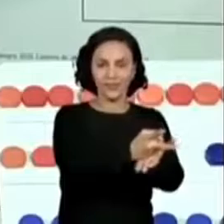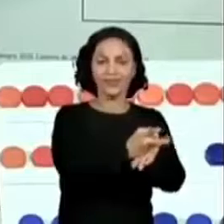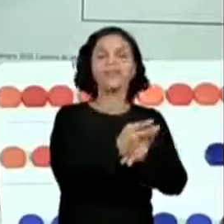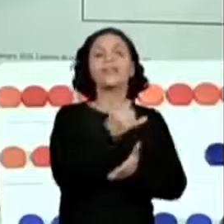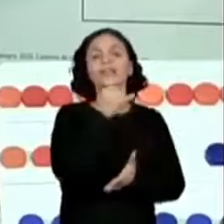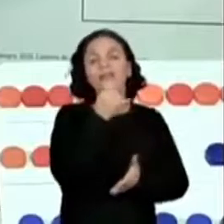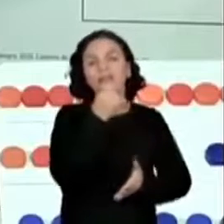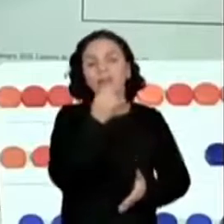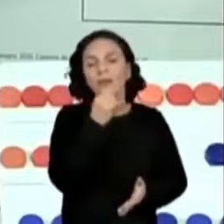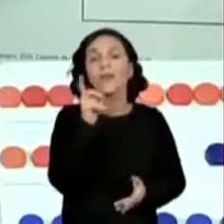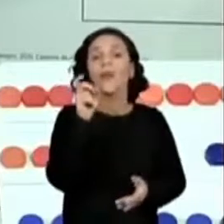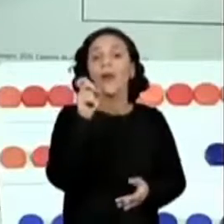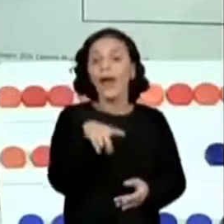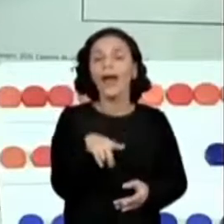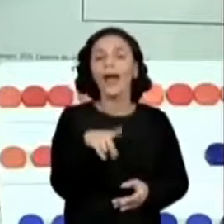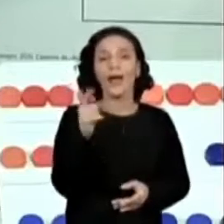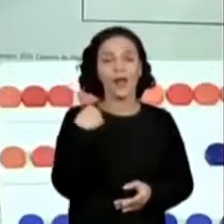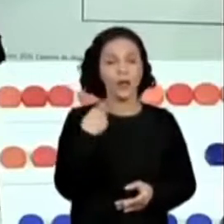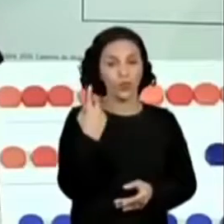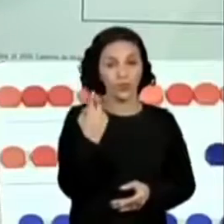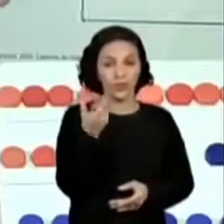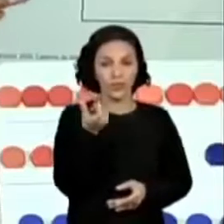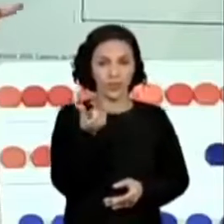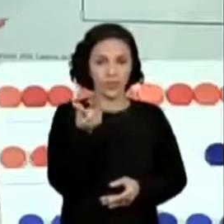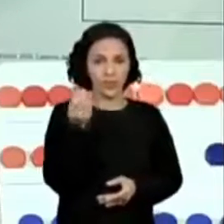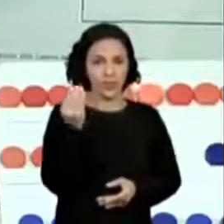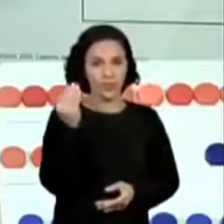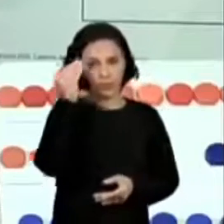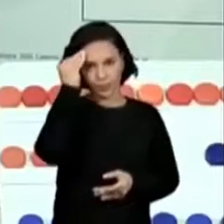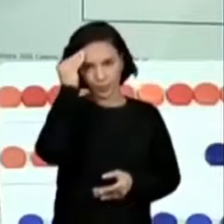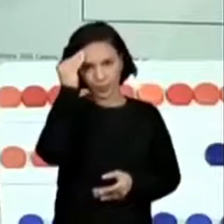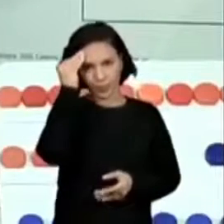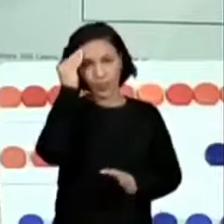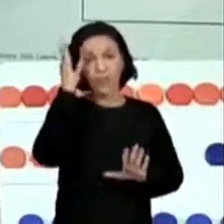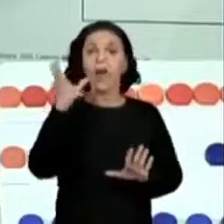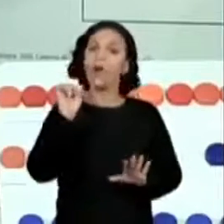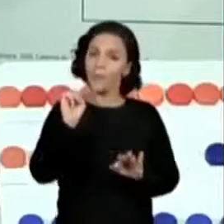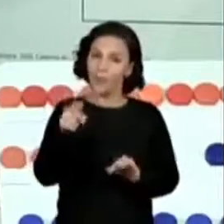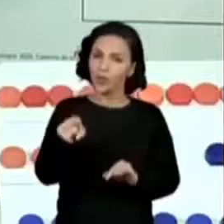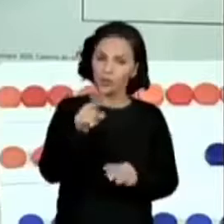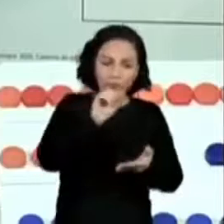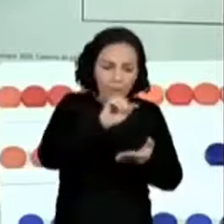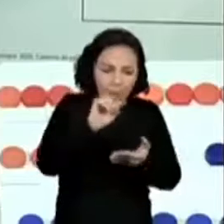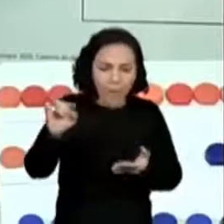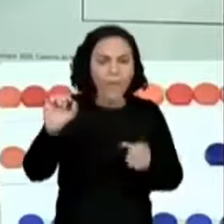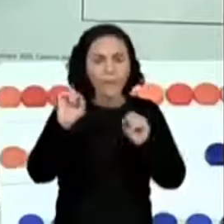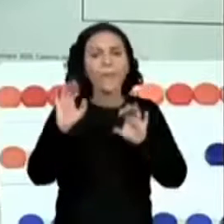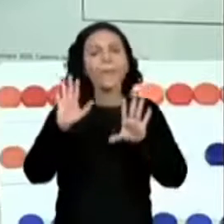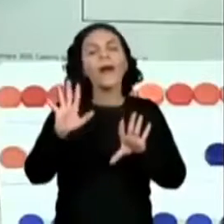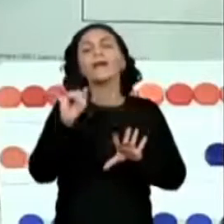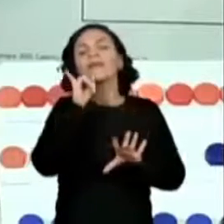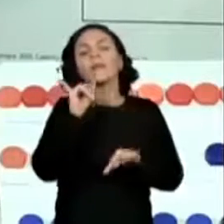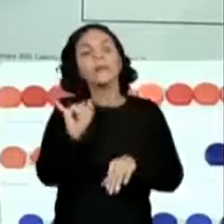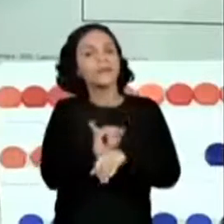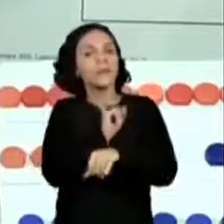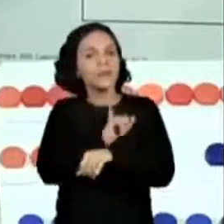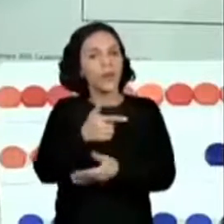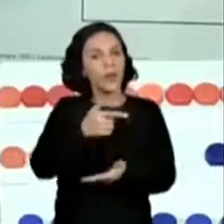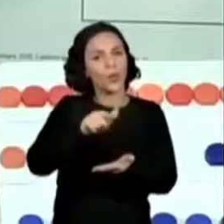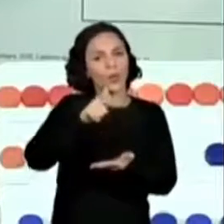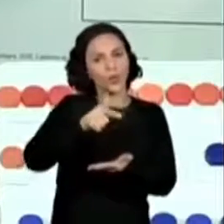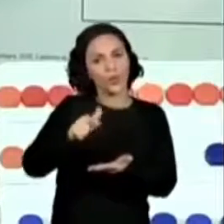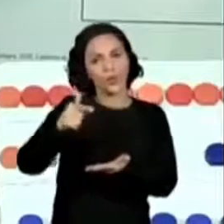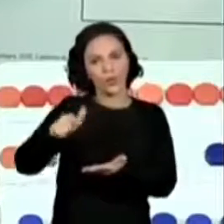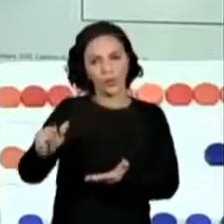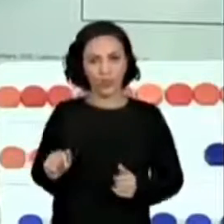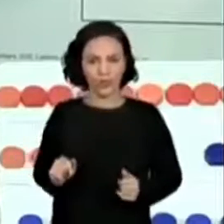Porque aí a gente vai fazer aquela estratégia de guardo 16, mas a gente usou tampinha. mas para poder já ir trabalhando outras estratégias dentro